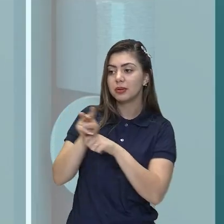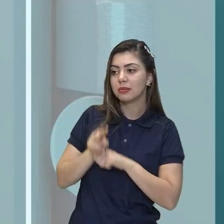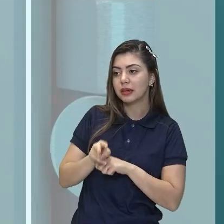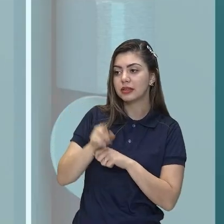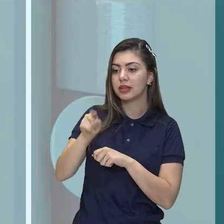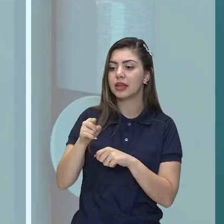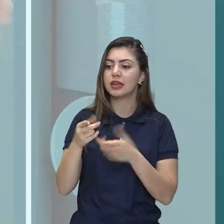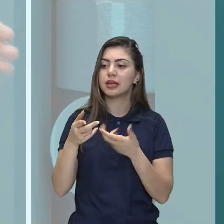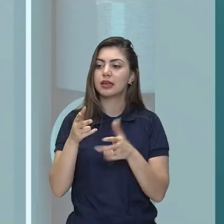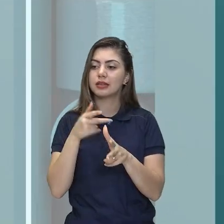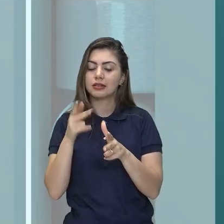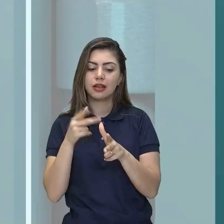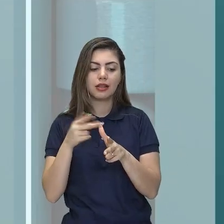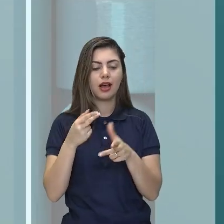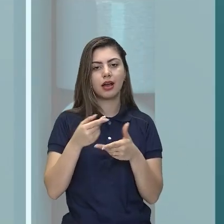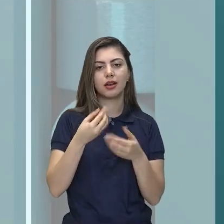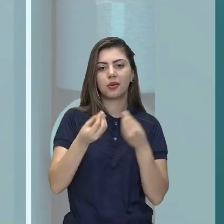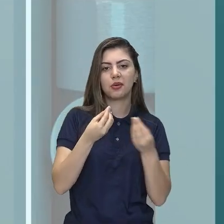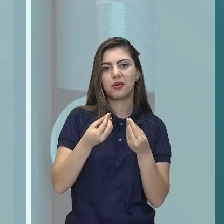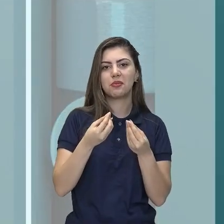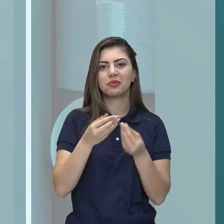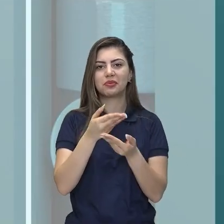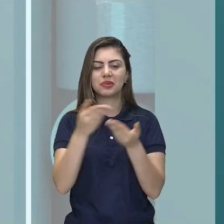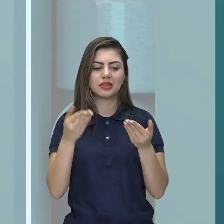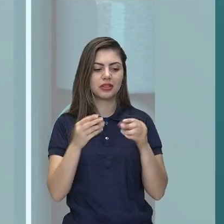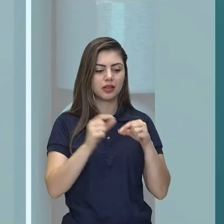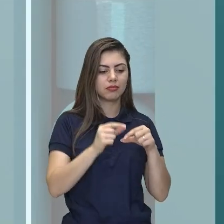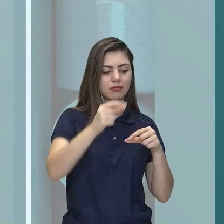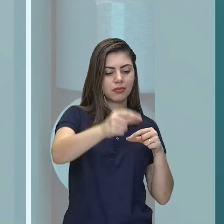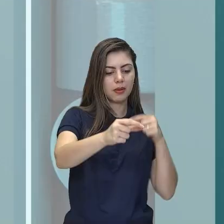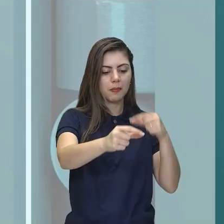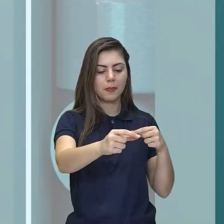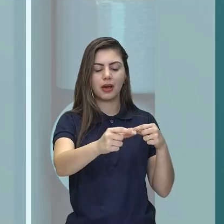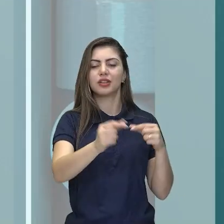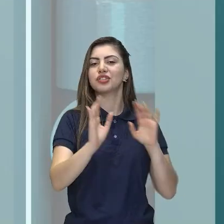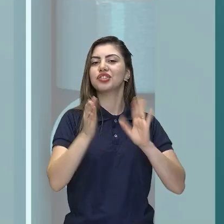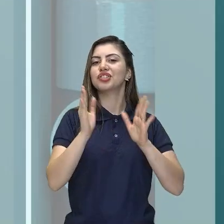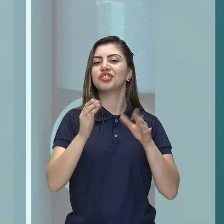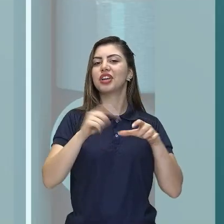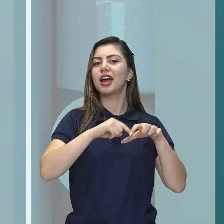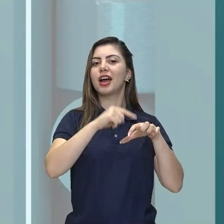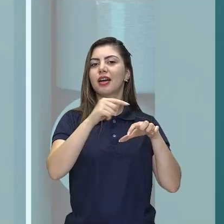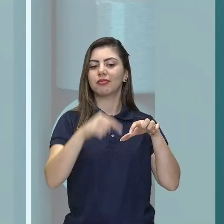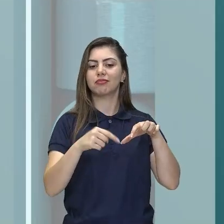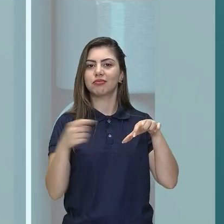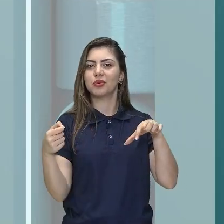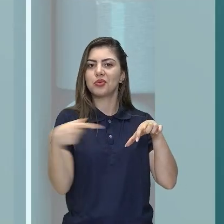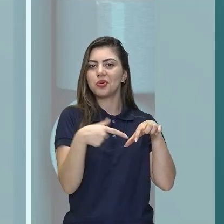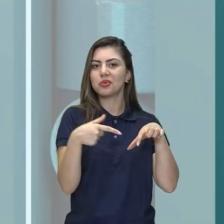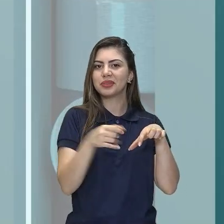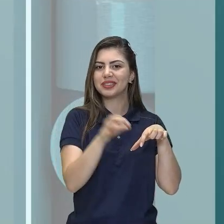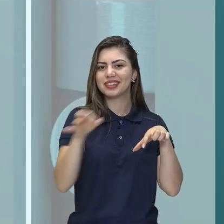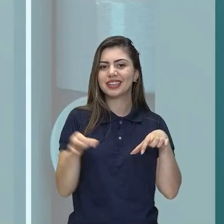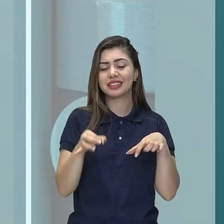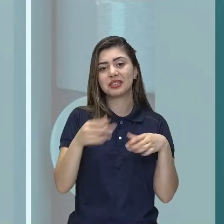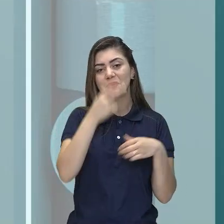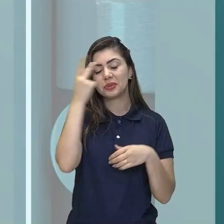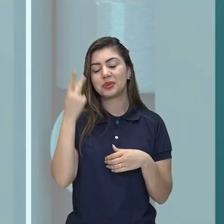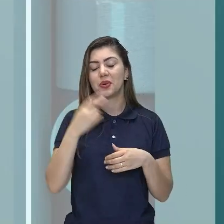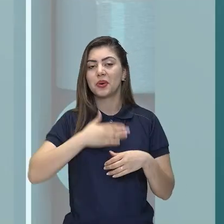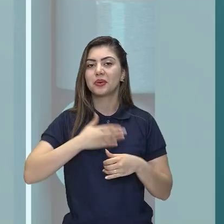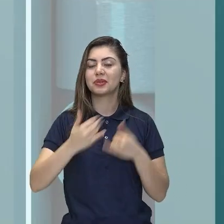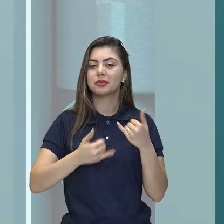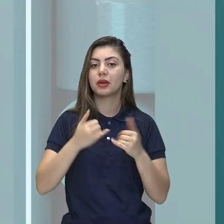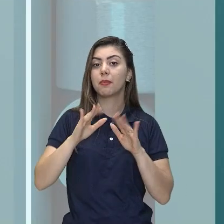tua sandália, e coloca lá como baliza, pronto, né? O pessoal já joga assim mesmo, né? Mas o ideal é que a gente